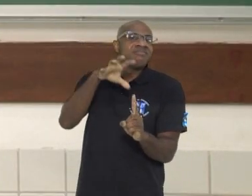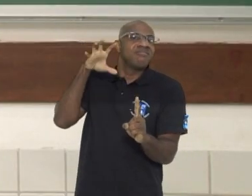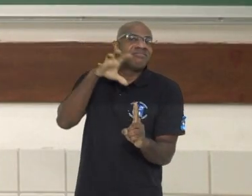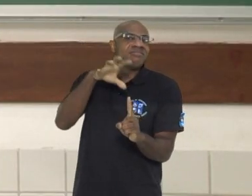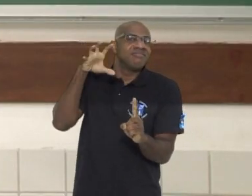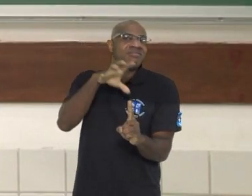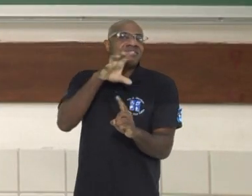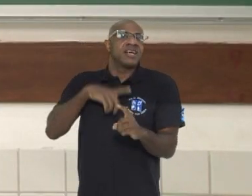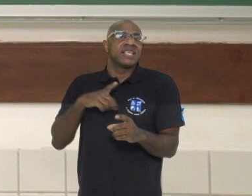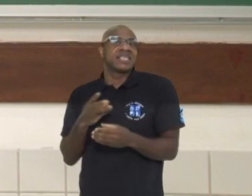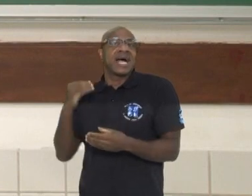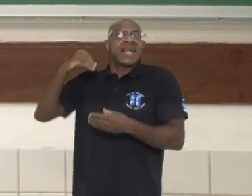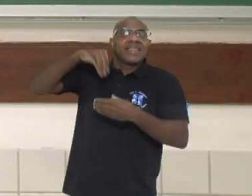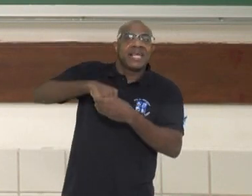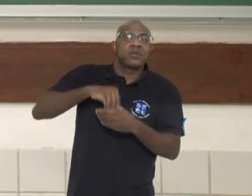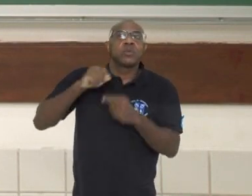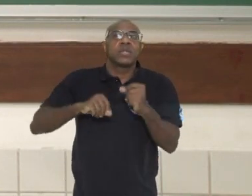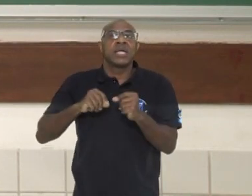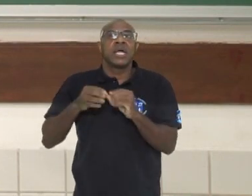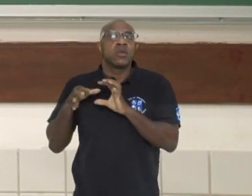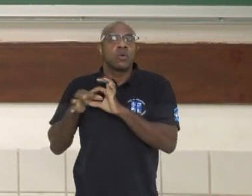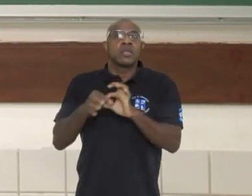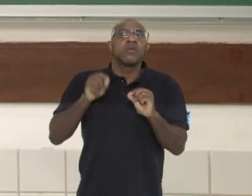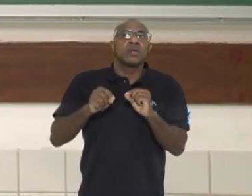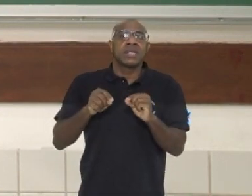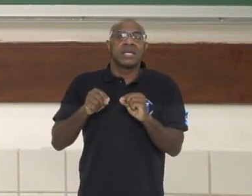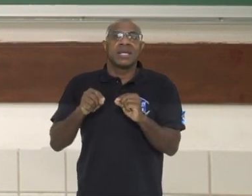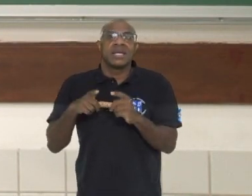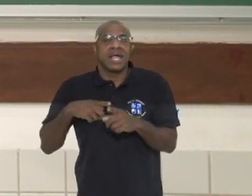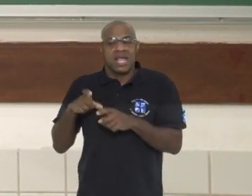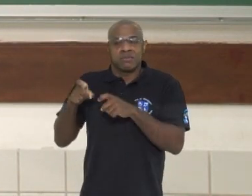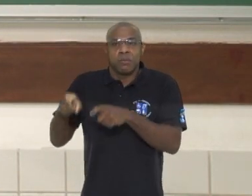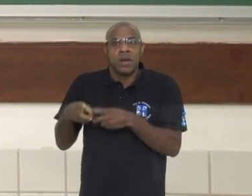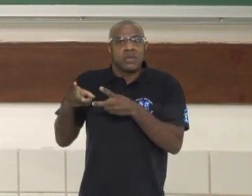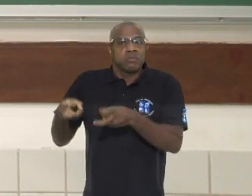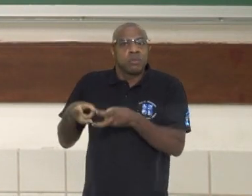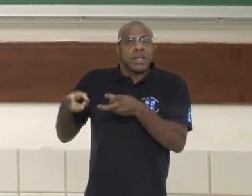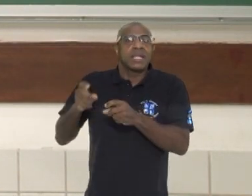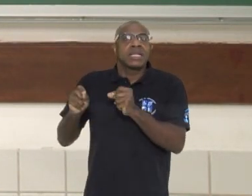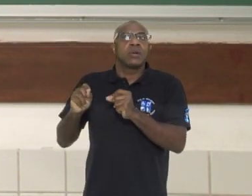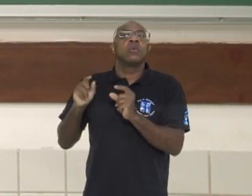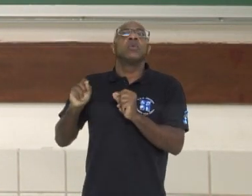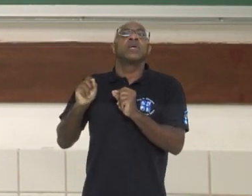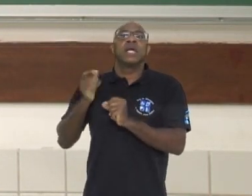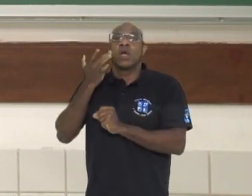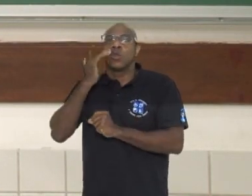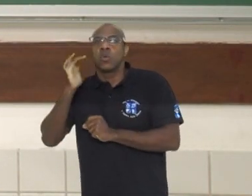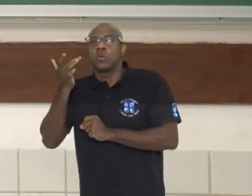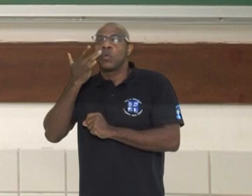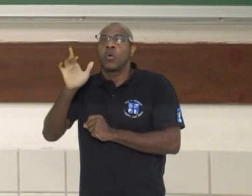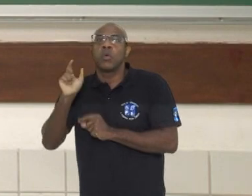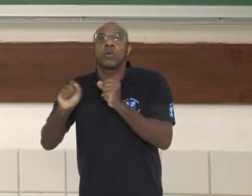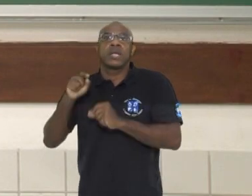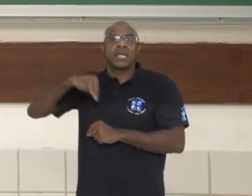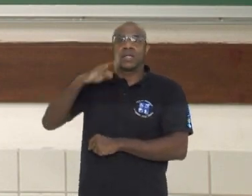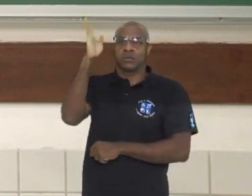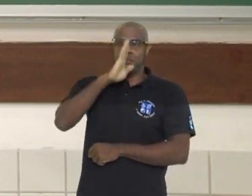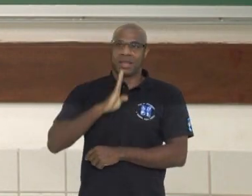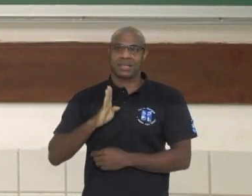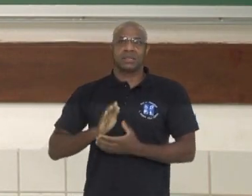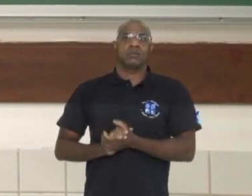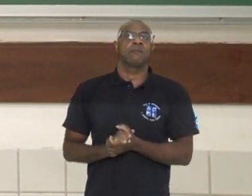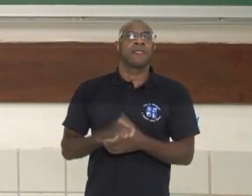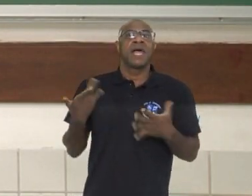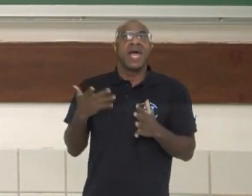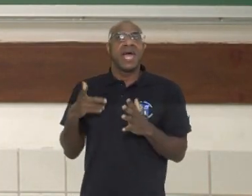de um contexto que foi a mineração no Brasil. Tá? Então, os fatos históricos são interligados.